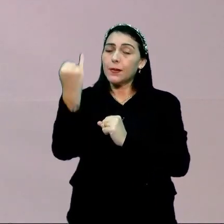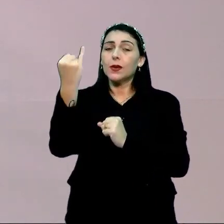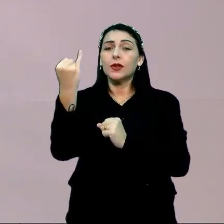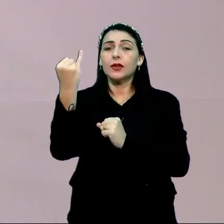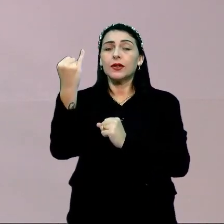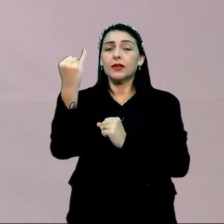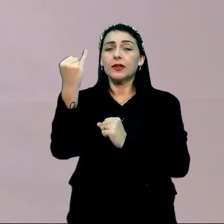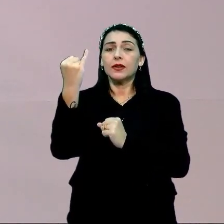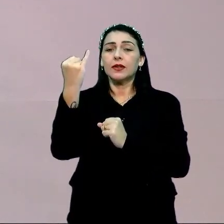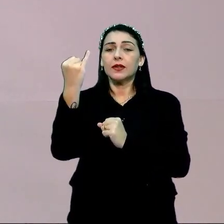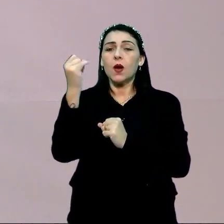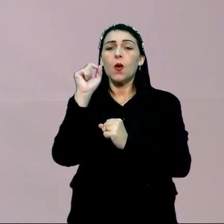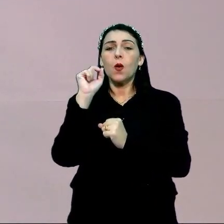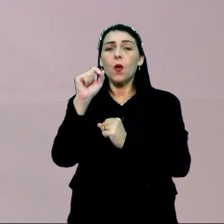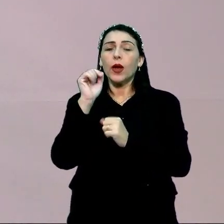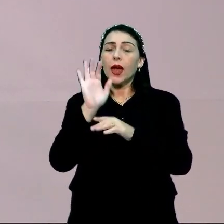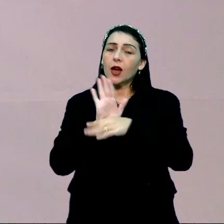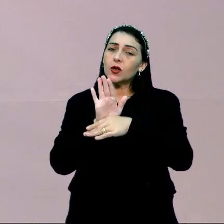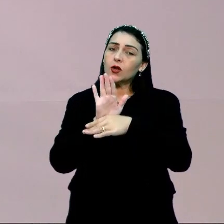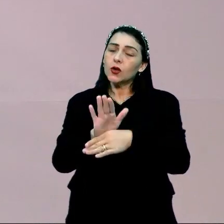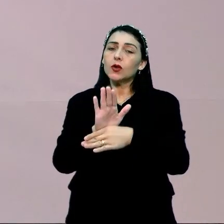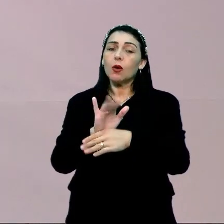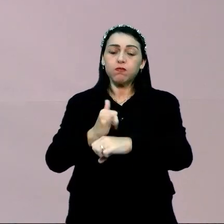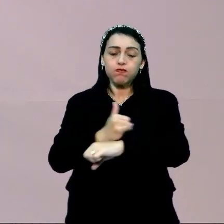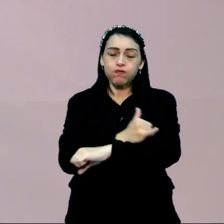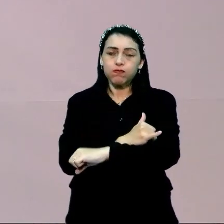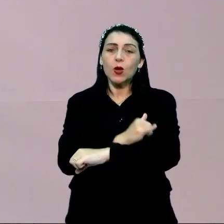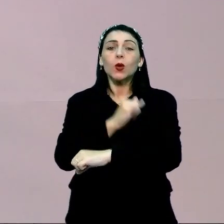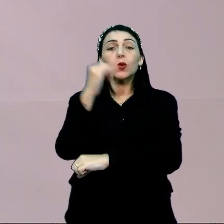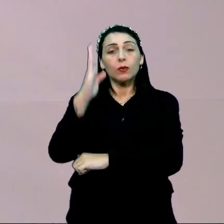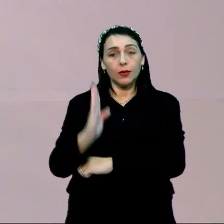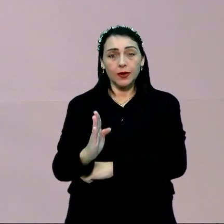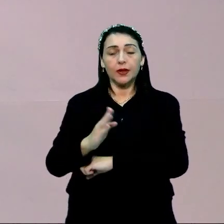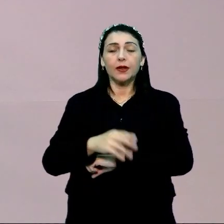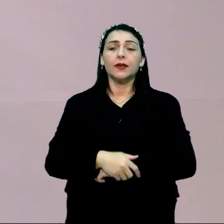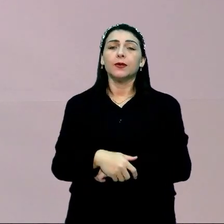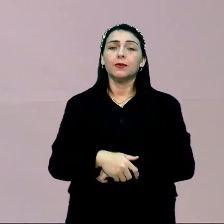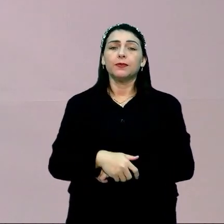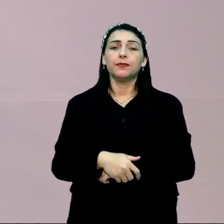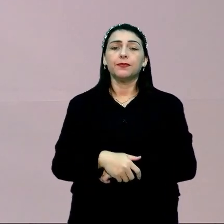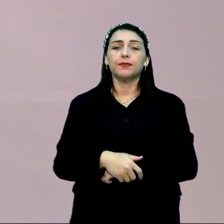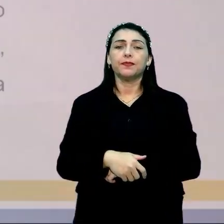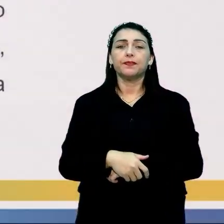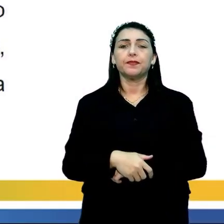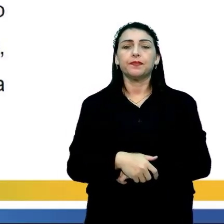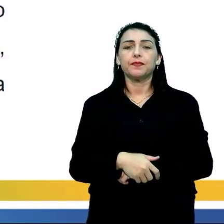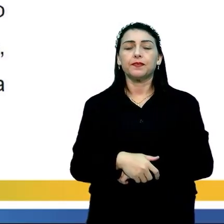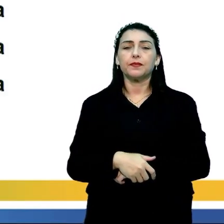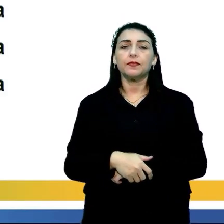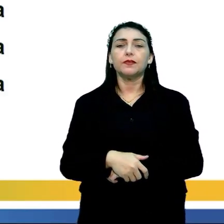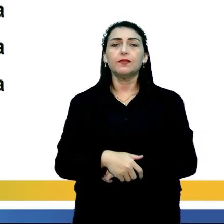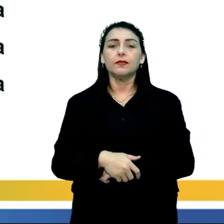importância, é o que colaborou para essa obesidade dos brasileiros.